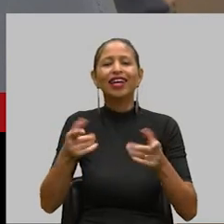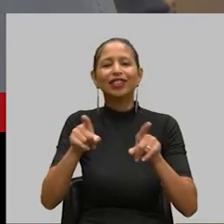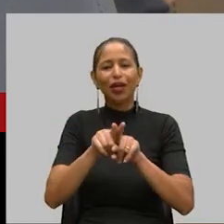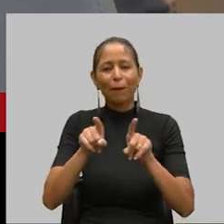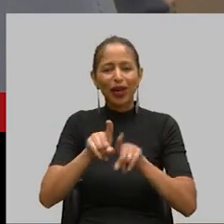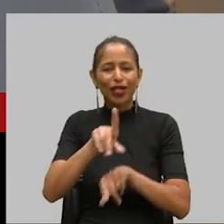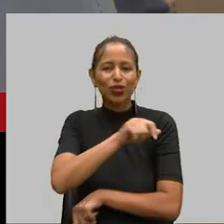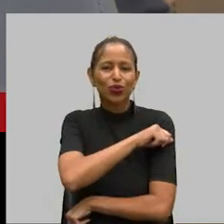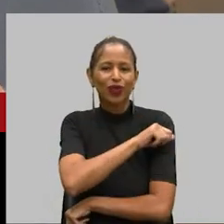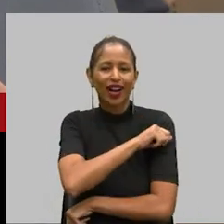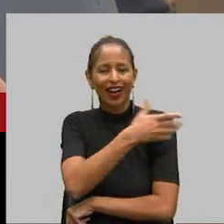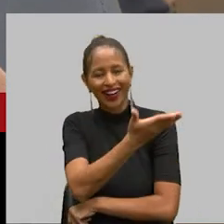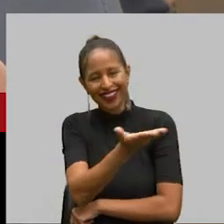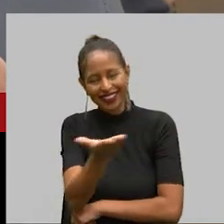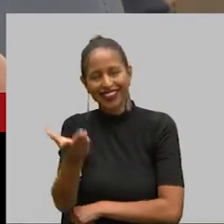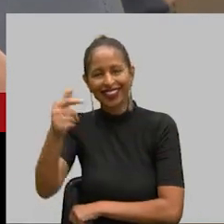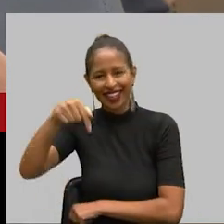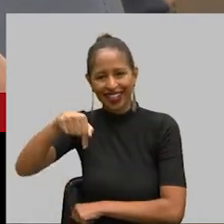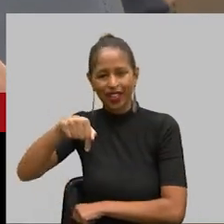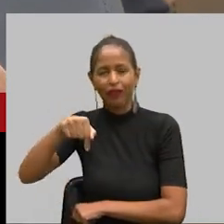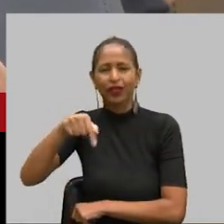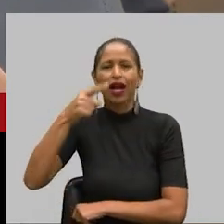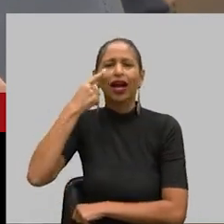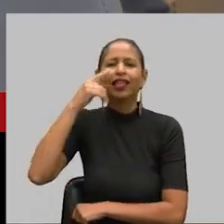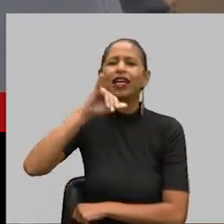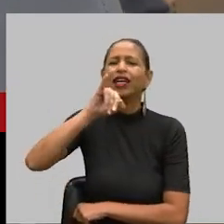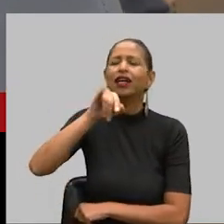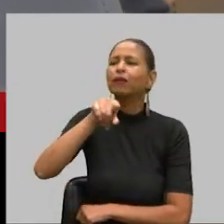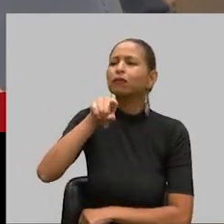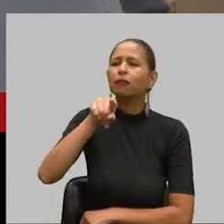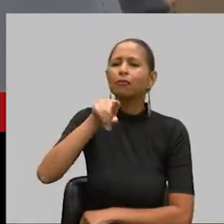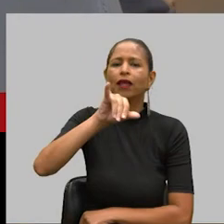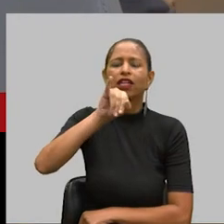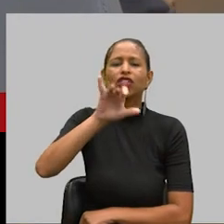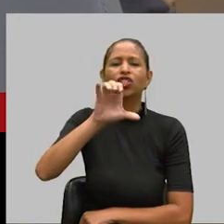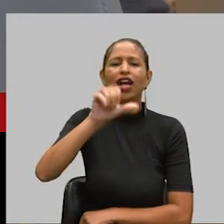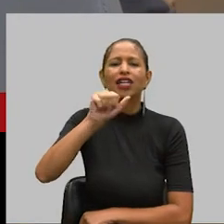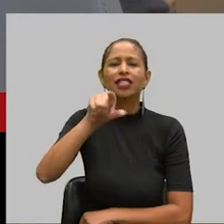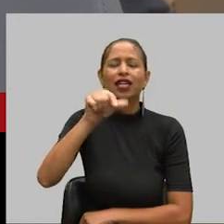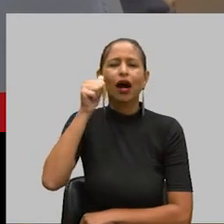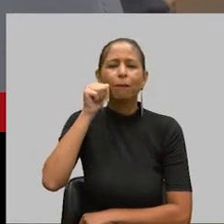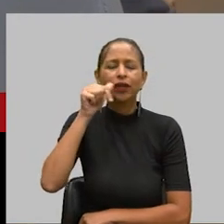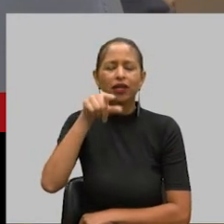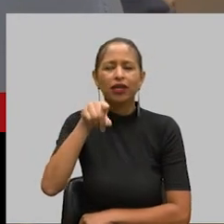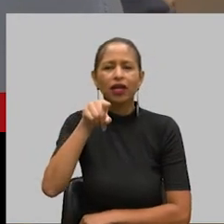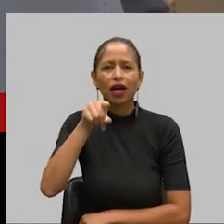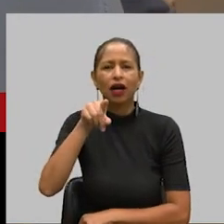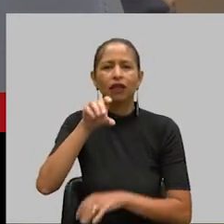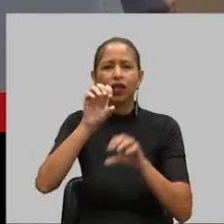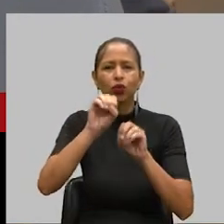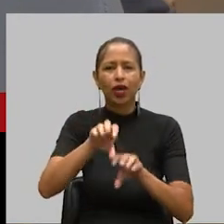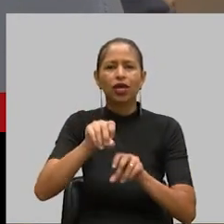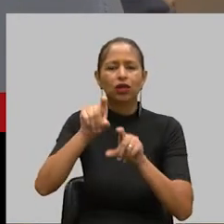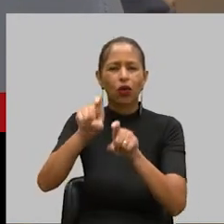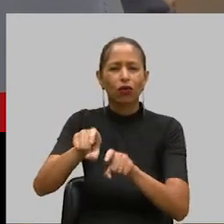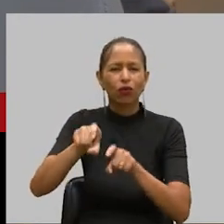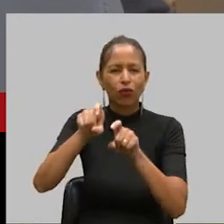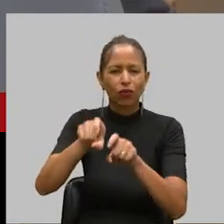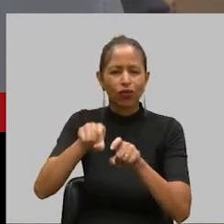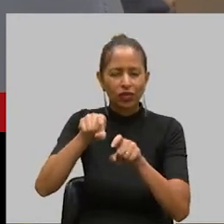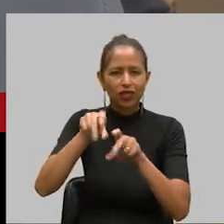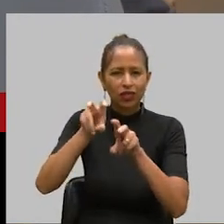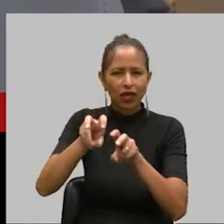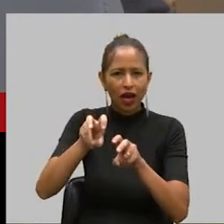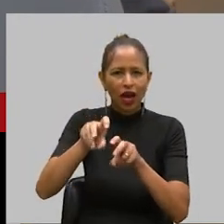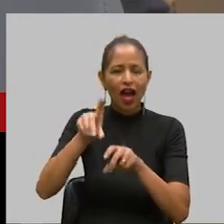estudantes que aqui estão eu escolhi Cadê a Jéssica a Jéssica é uma egressa da da Educação do Campo hoje Ela é